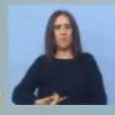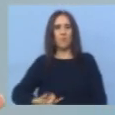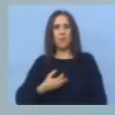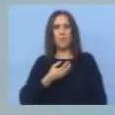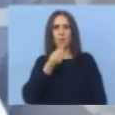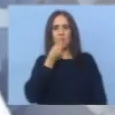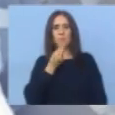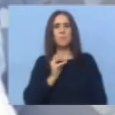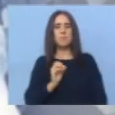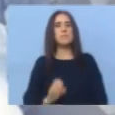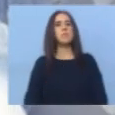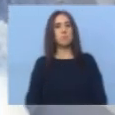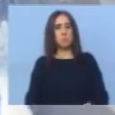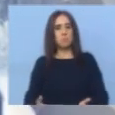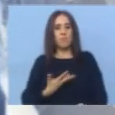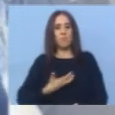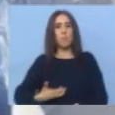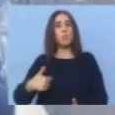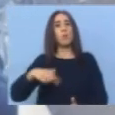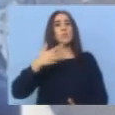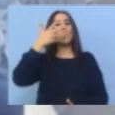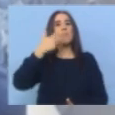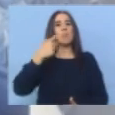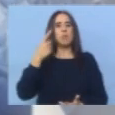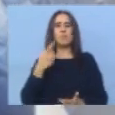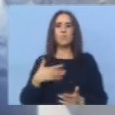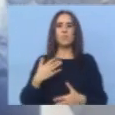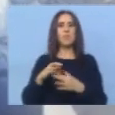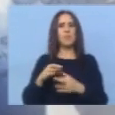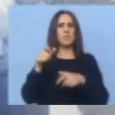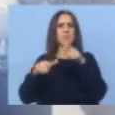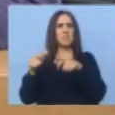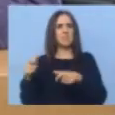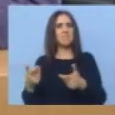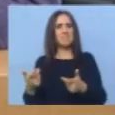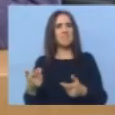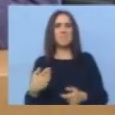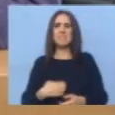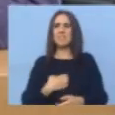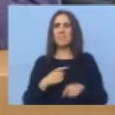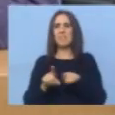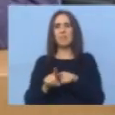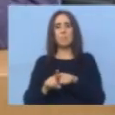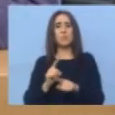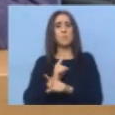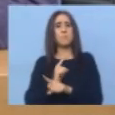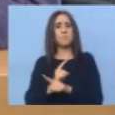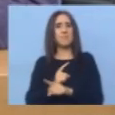A nossa fome de um dia é também uma atitude de solidariedade com esta gente, e nós sentirmos irmãos deles também